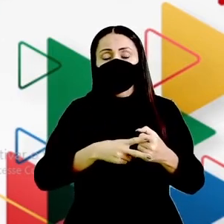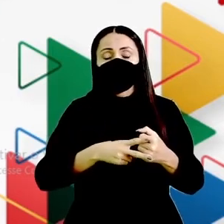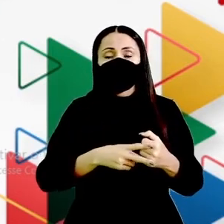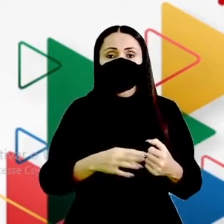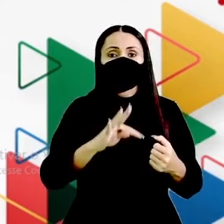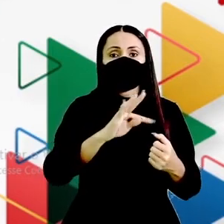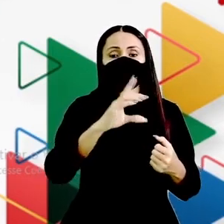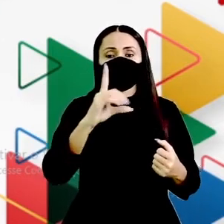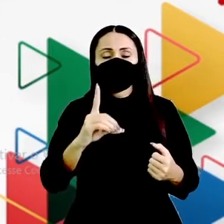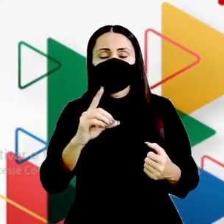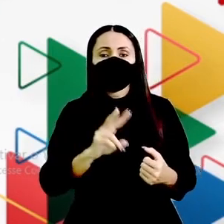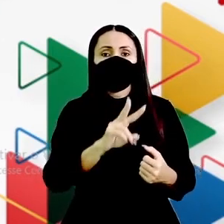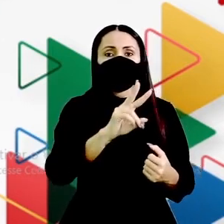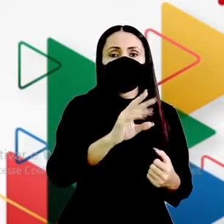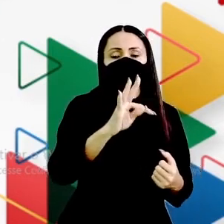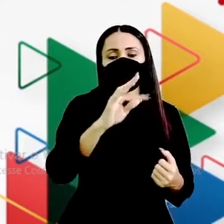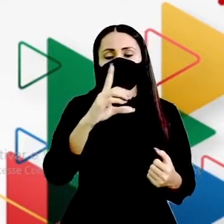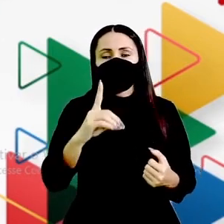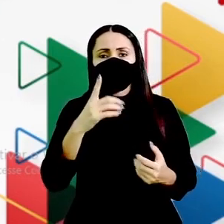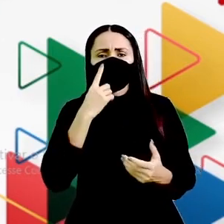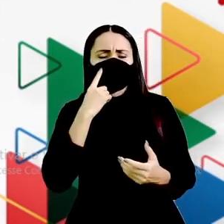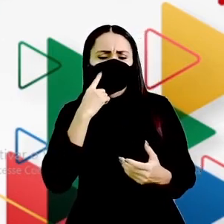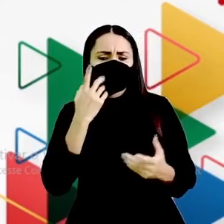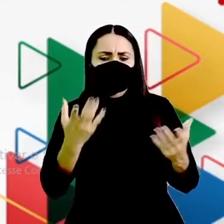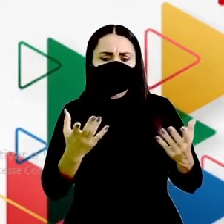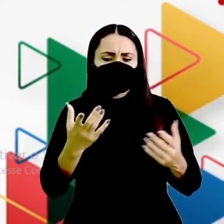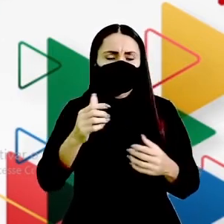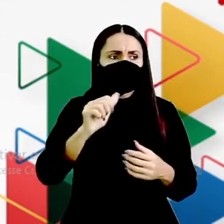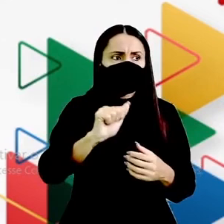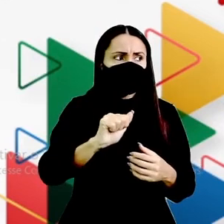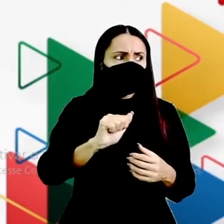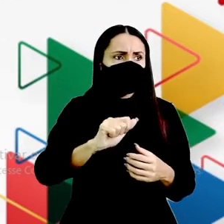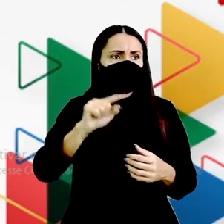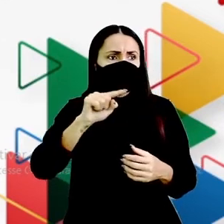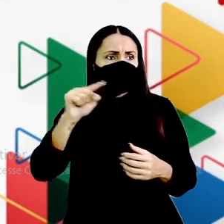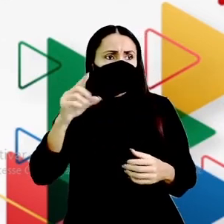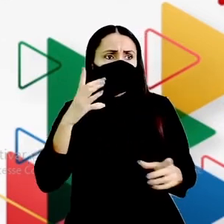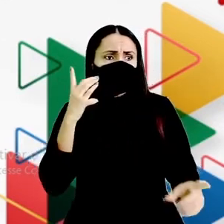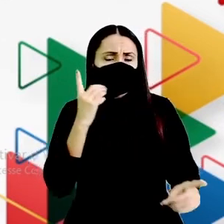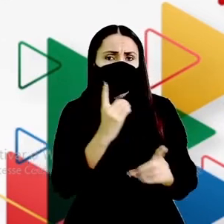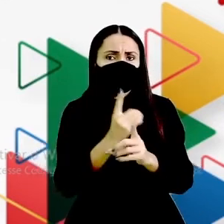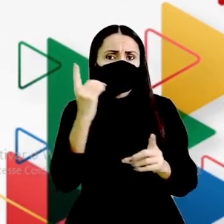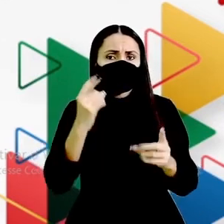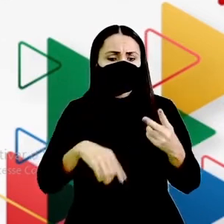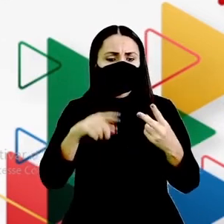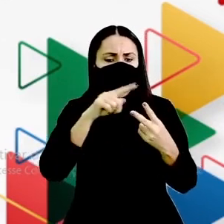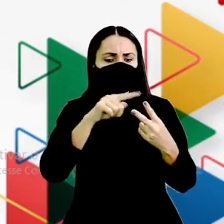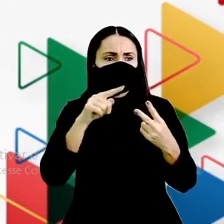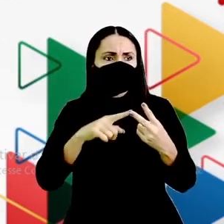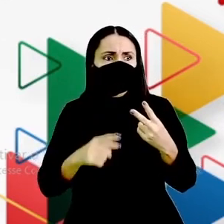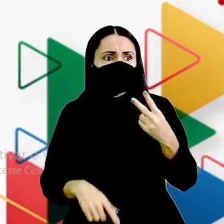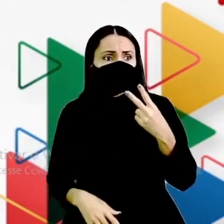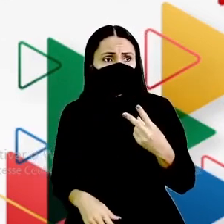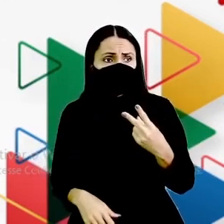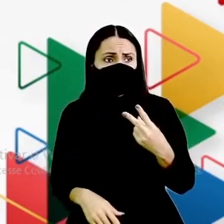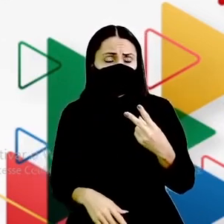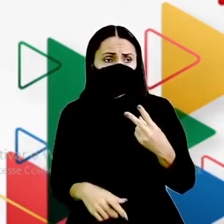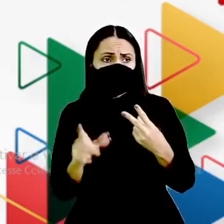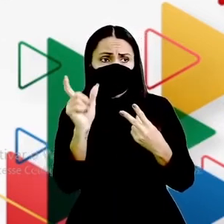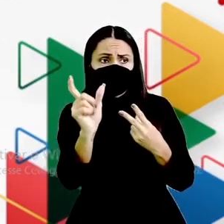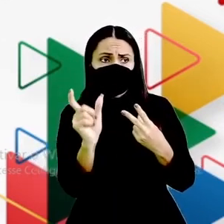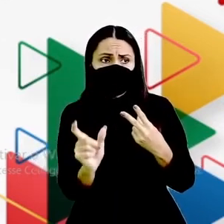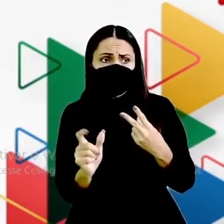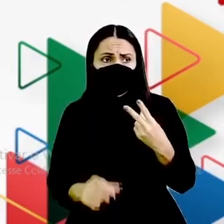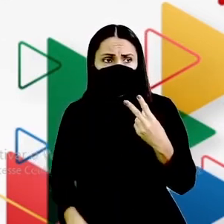direto, acentuo aquele A lá? Ó, primeiro, veja bem, encontrá-lo são duas palavras que têm uma ortografia independente, né? Ló